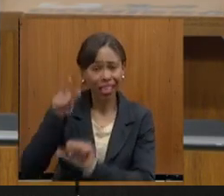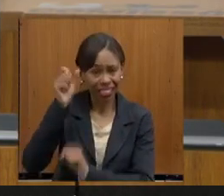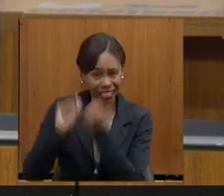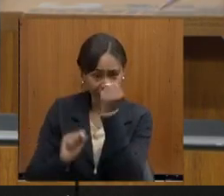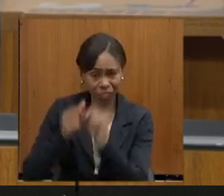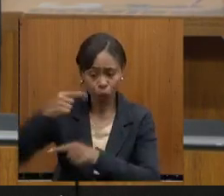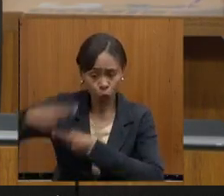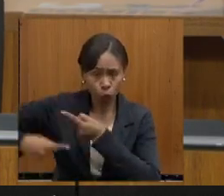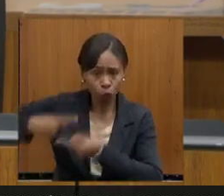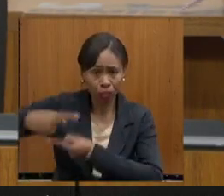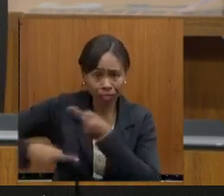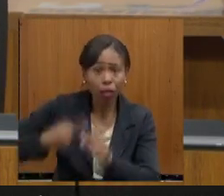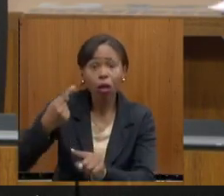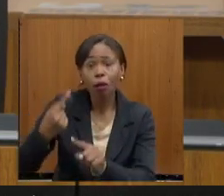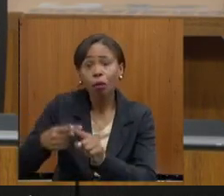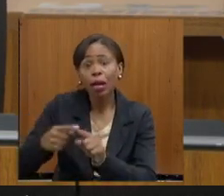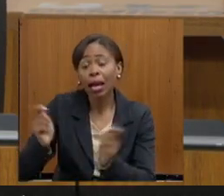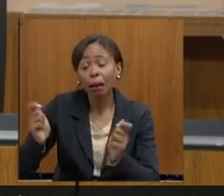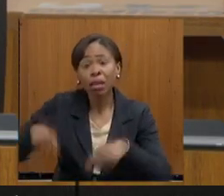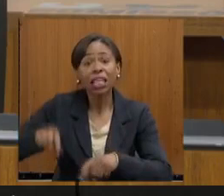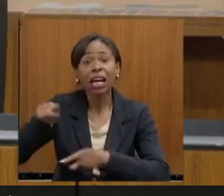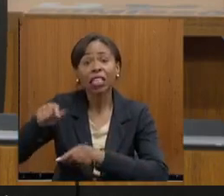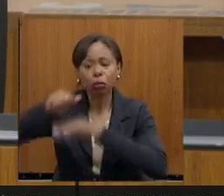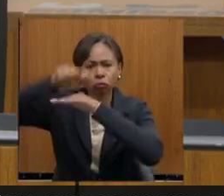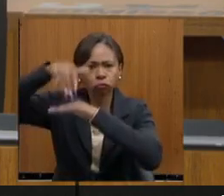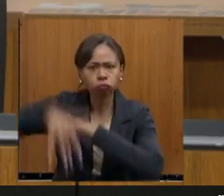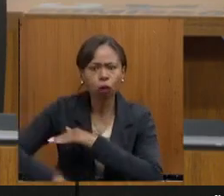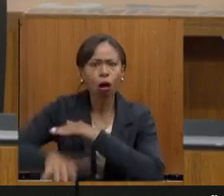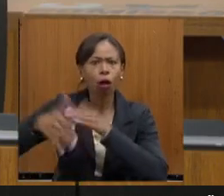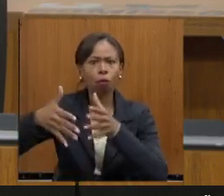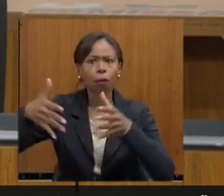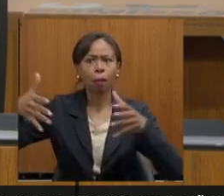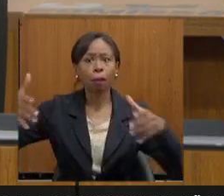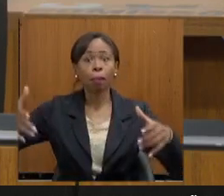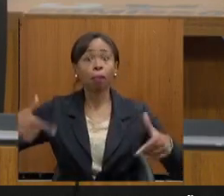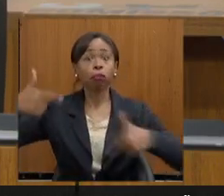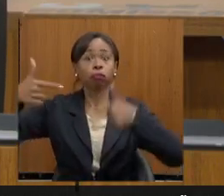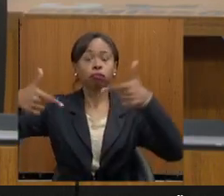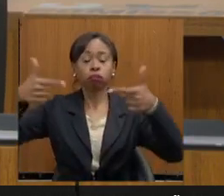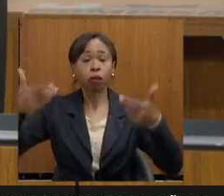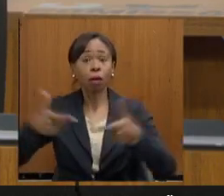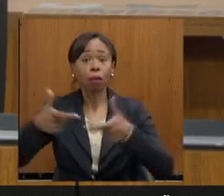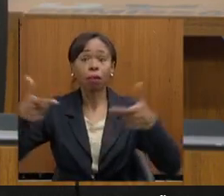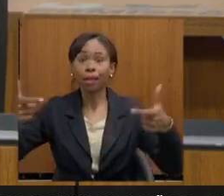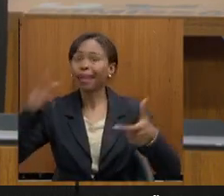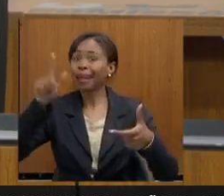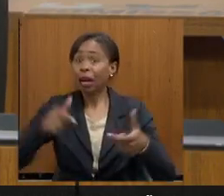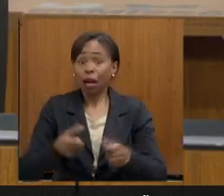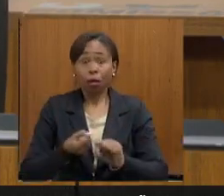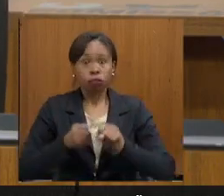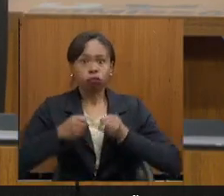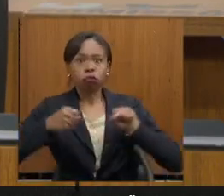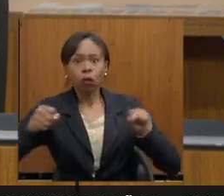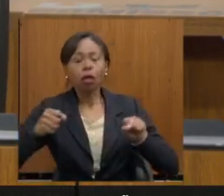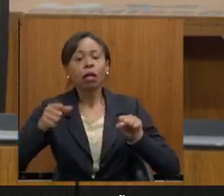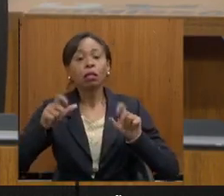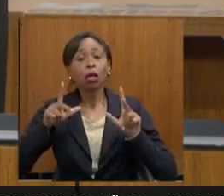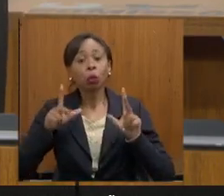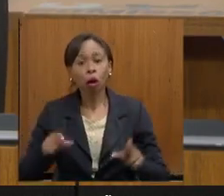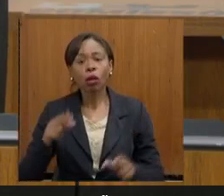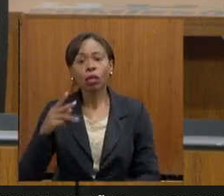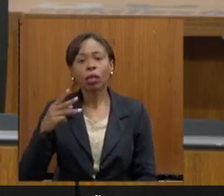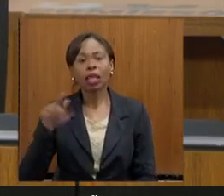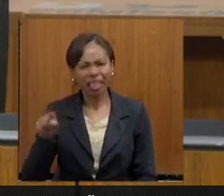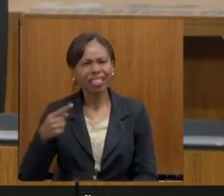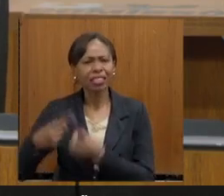instalada que ela tem mas o potencial elas crescerem e o potencial da gente usar todos os reservatórios invocação e gigantescas assim como Três Marias